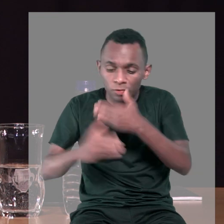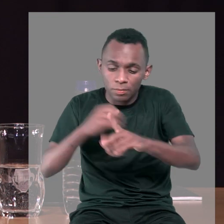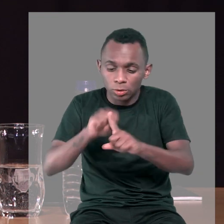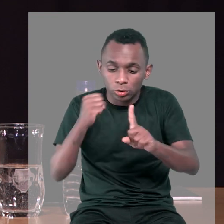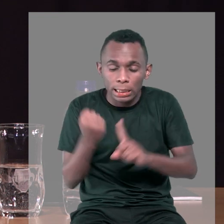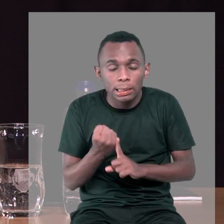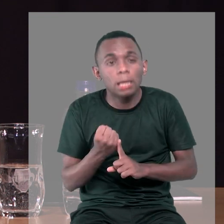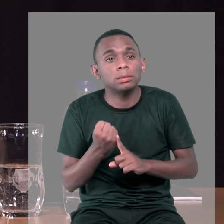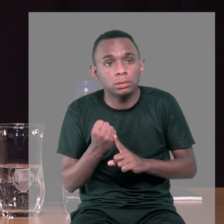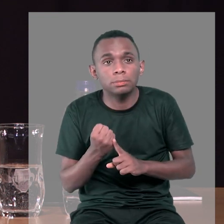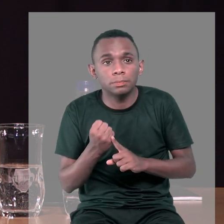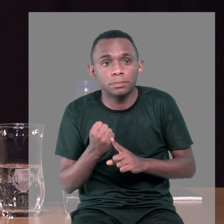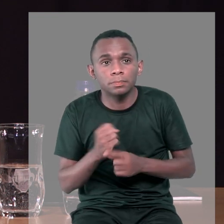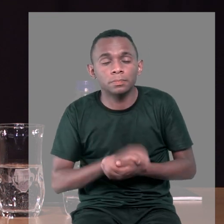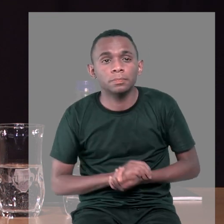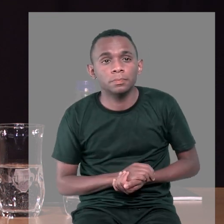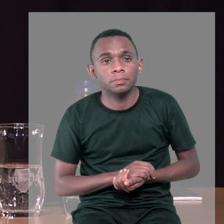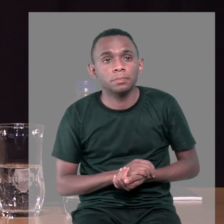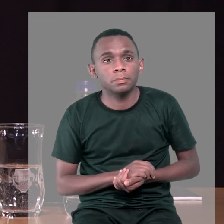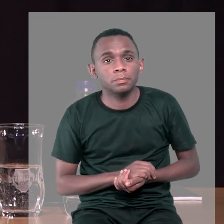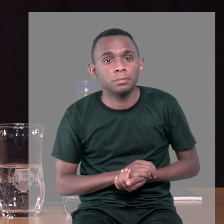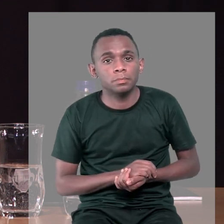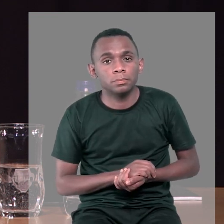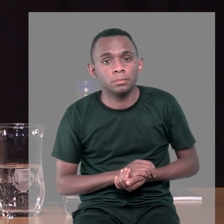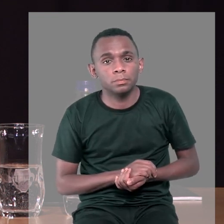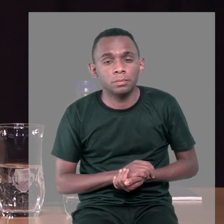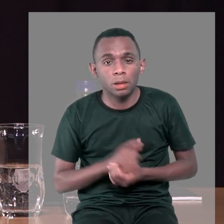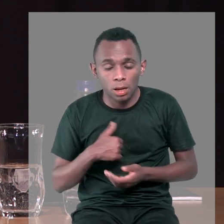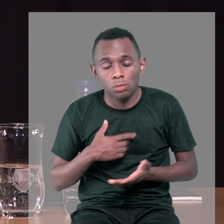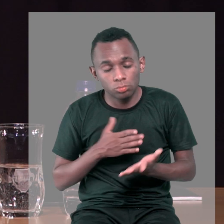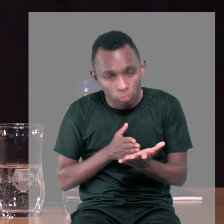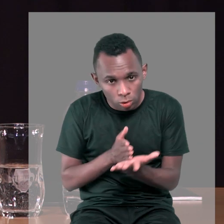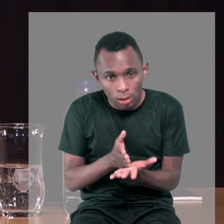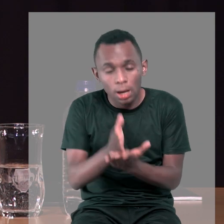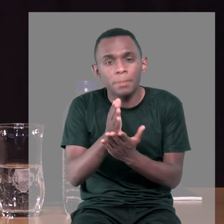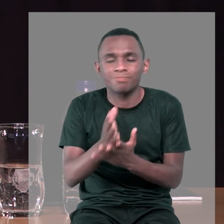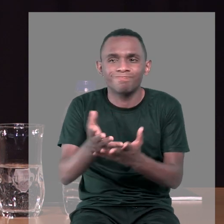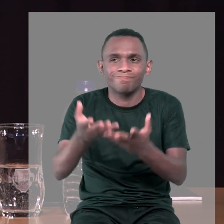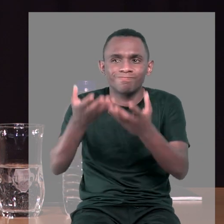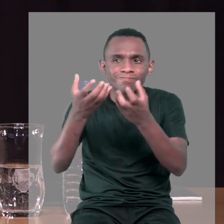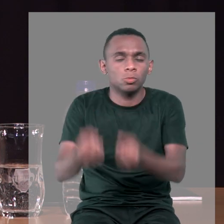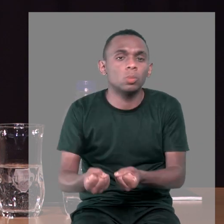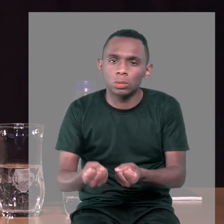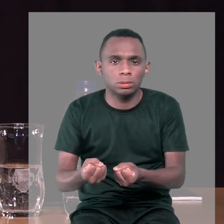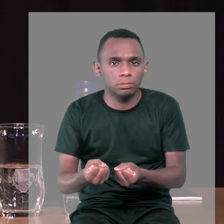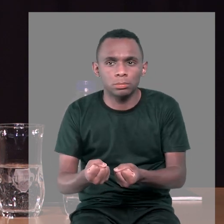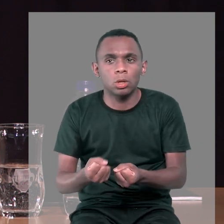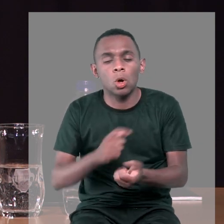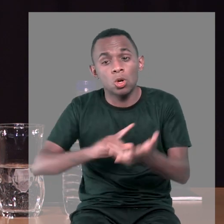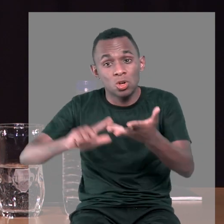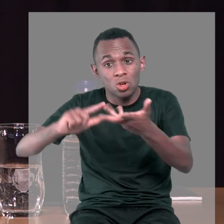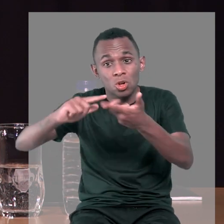ou o pesadelo totalitário é de uma sociedade plenamente massificada. Às vezes a Arendt usa uma imagem para